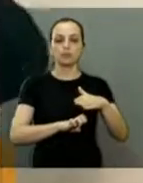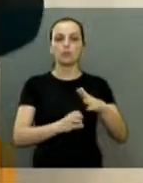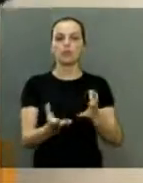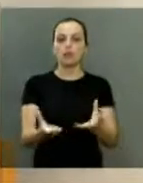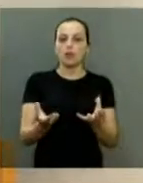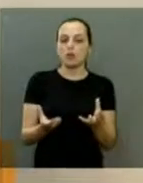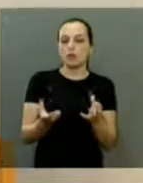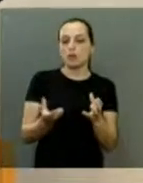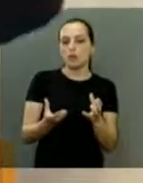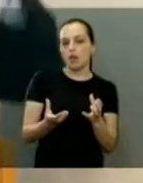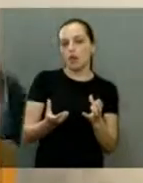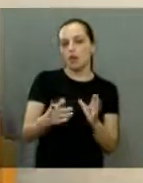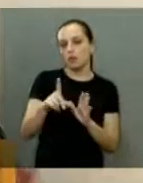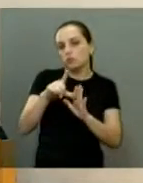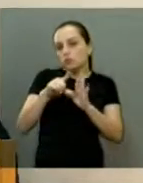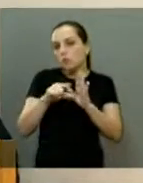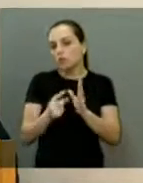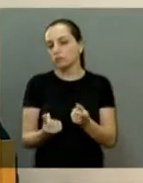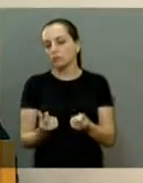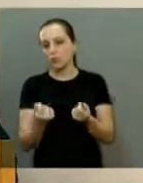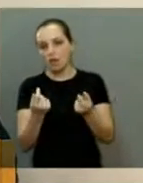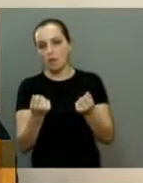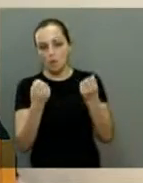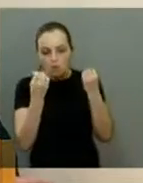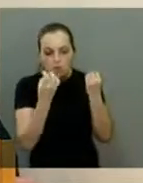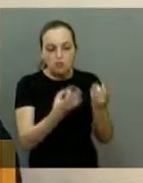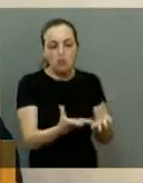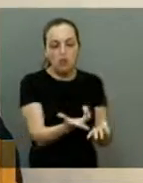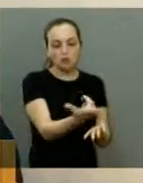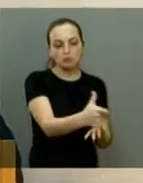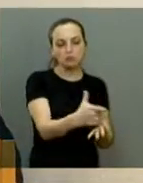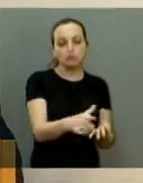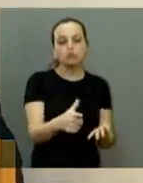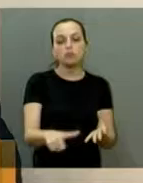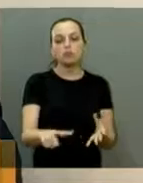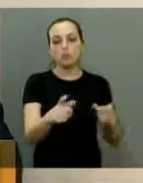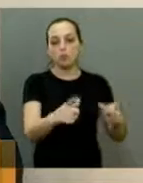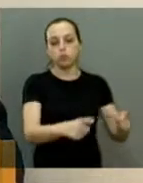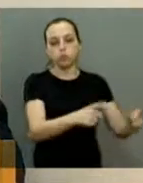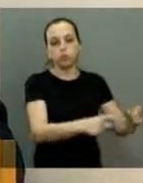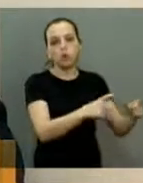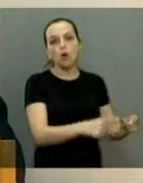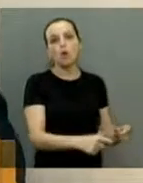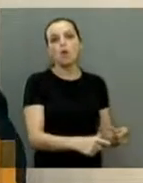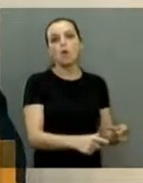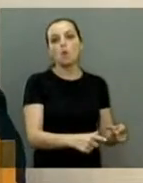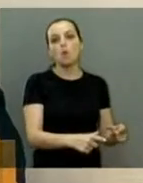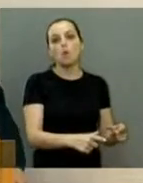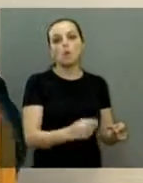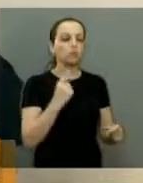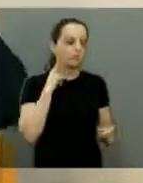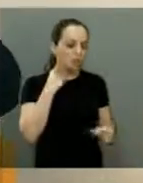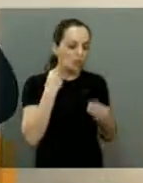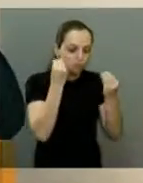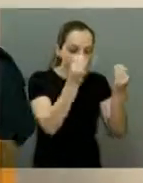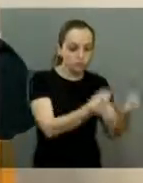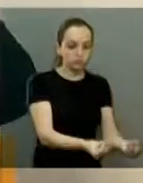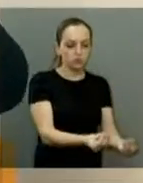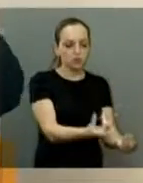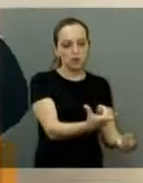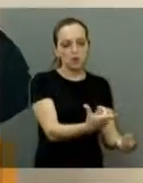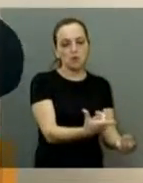economizar não descartam onde tem que descartar a economizar acabam fazendo depósitos clandestinos essa também foi